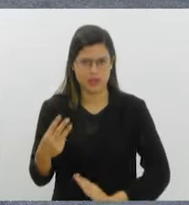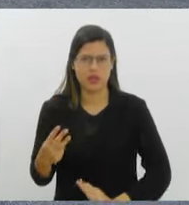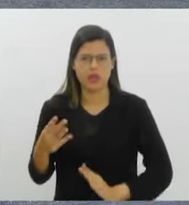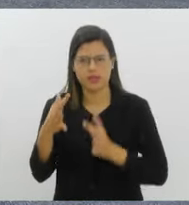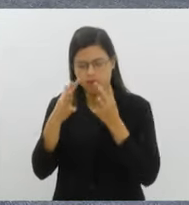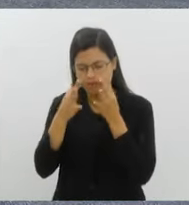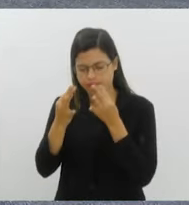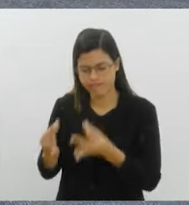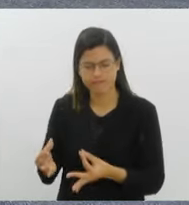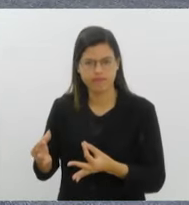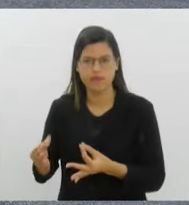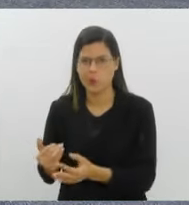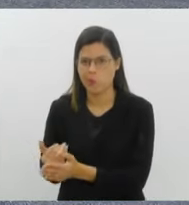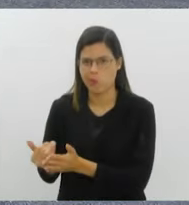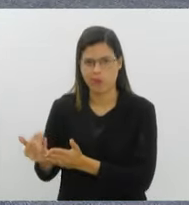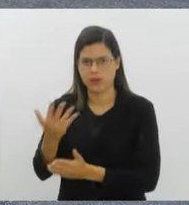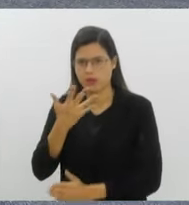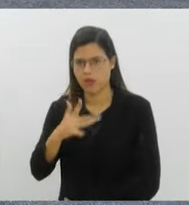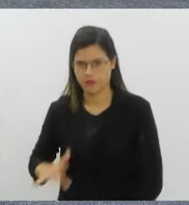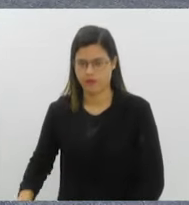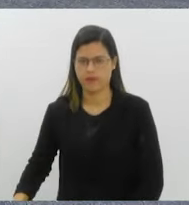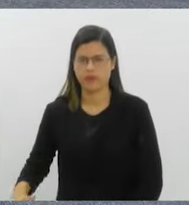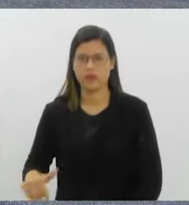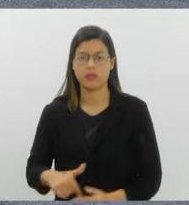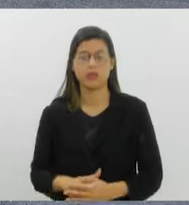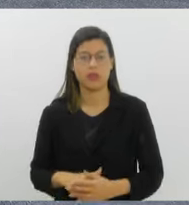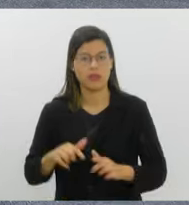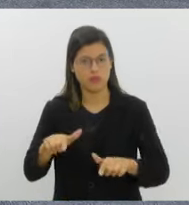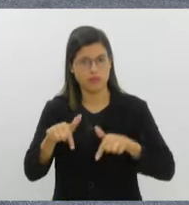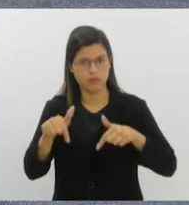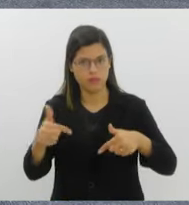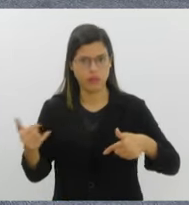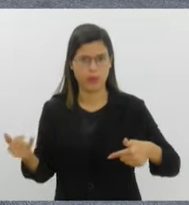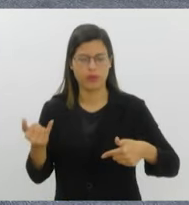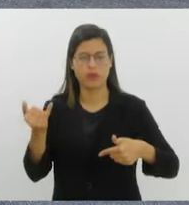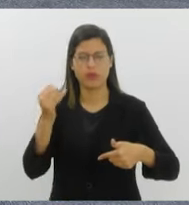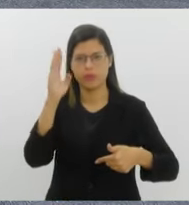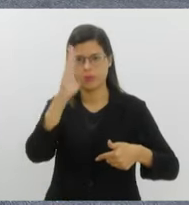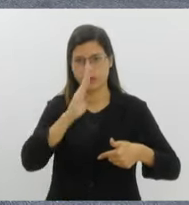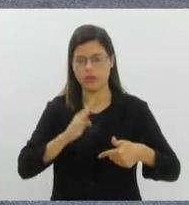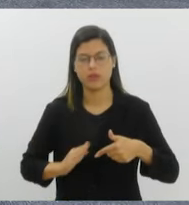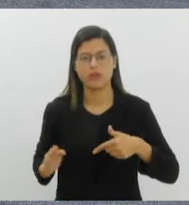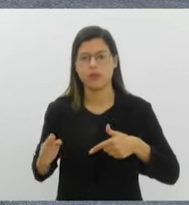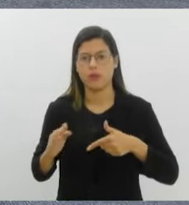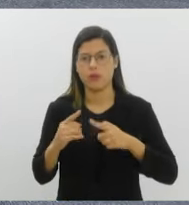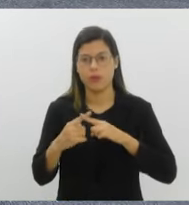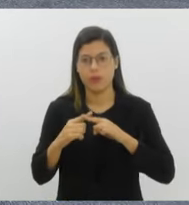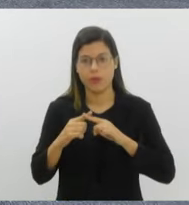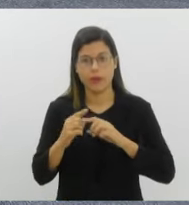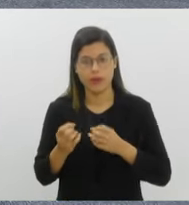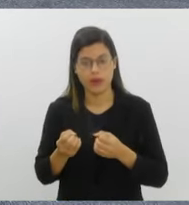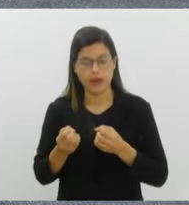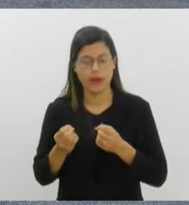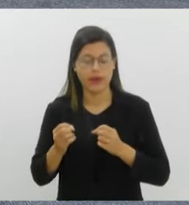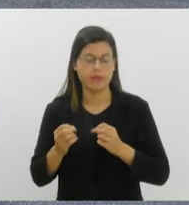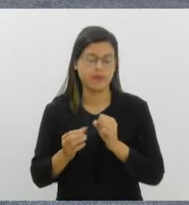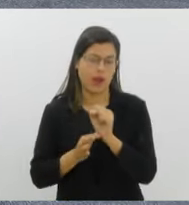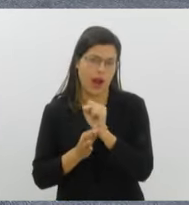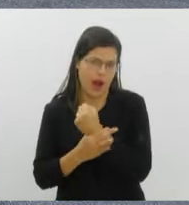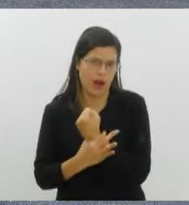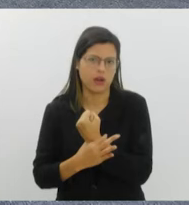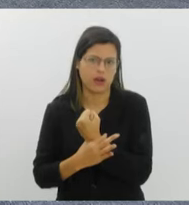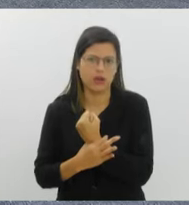Precoce. Então, essa iniciativa é de extrema relevância para o nosso país, pois garante um suporte fundamental